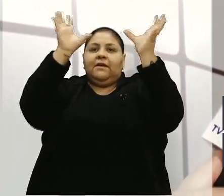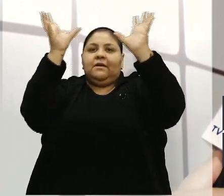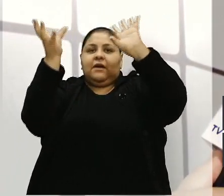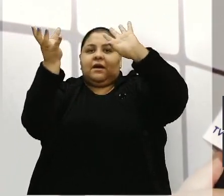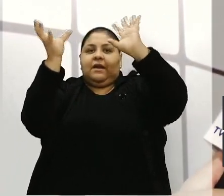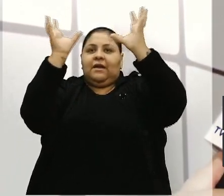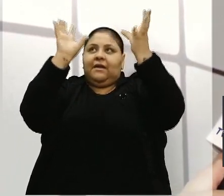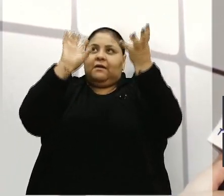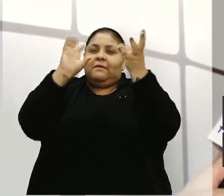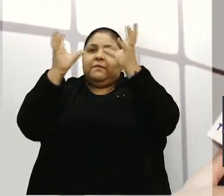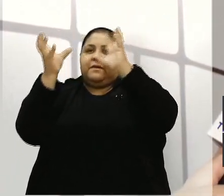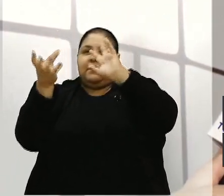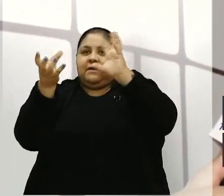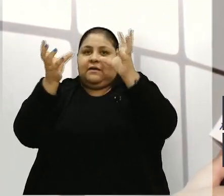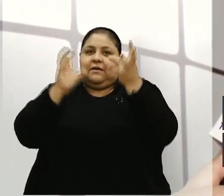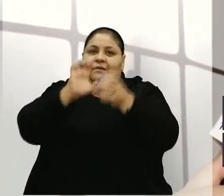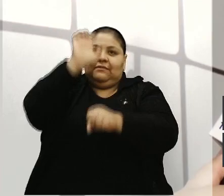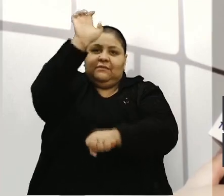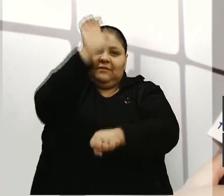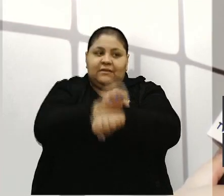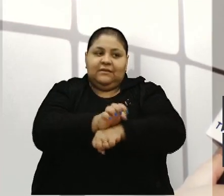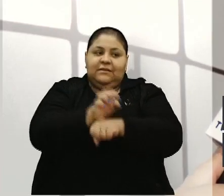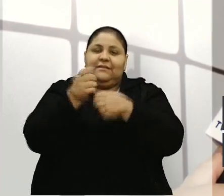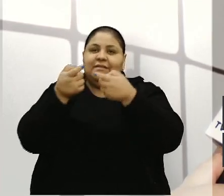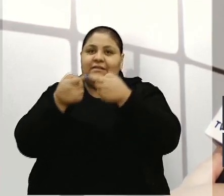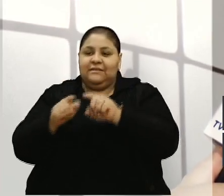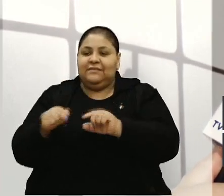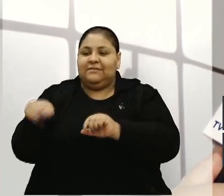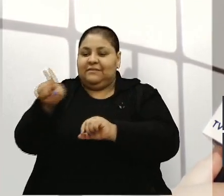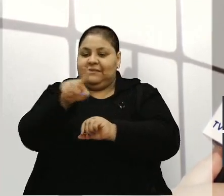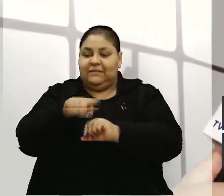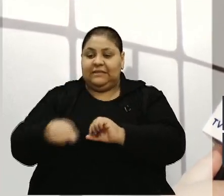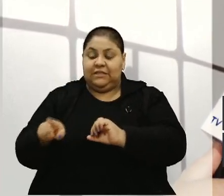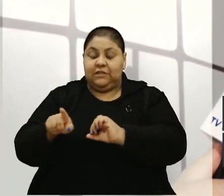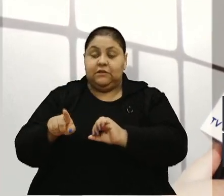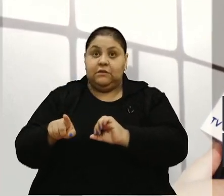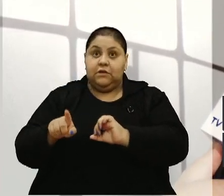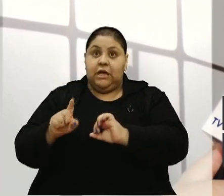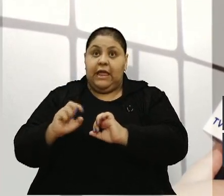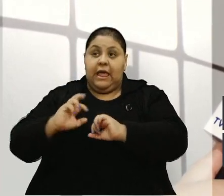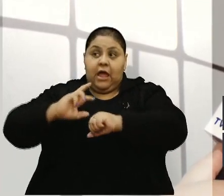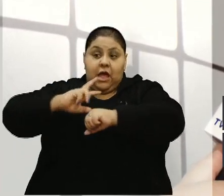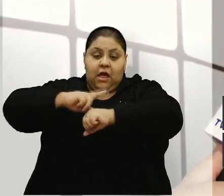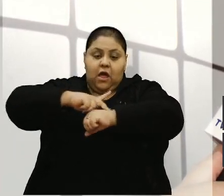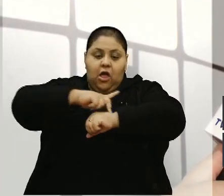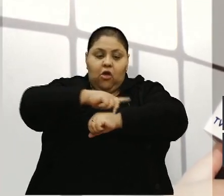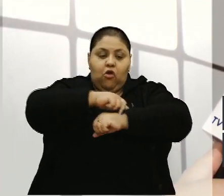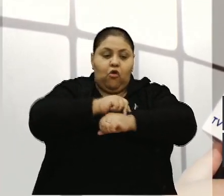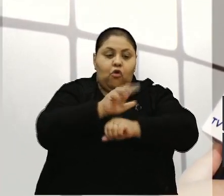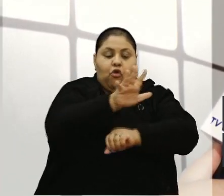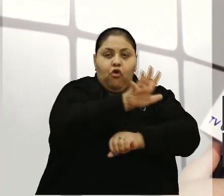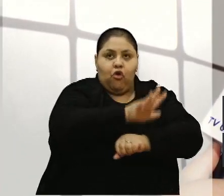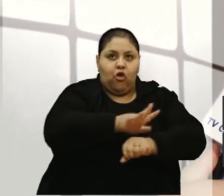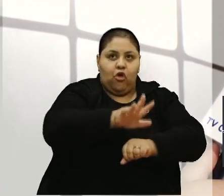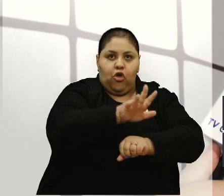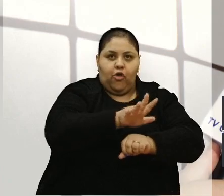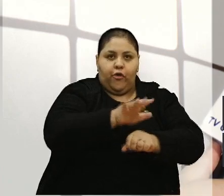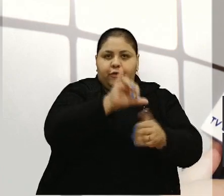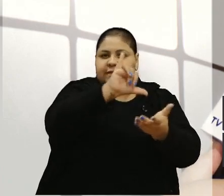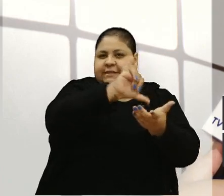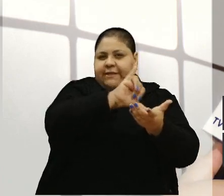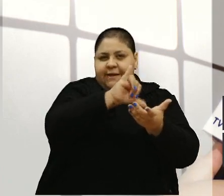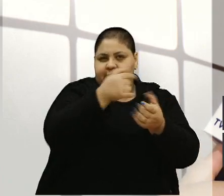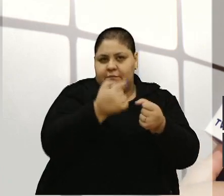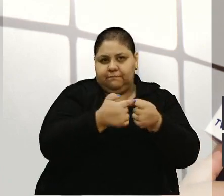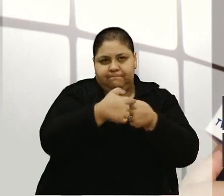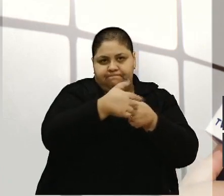assolou o nosso estado, mas se a gente anda pela área urbana da nossa cidade,